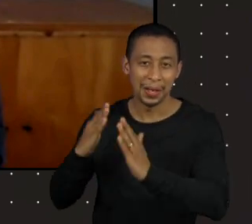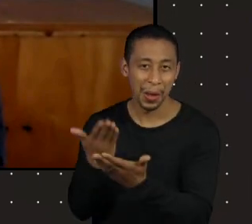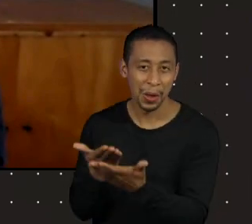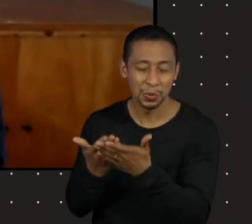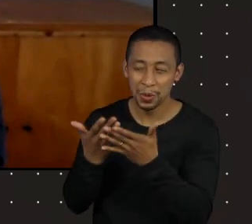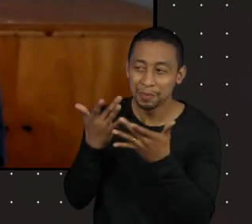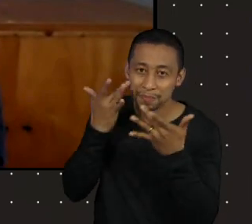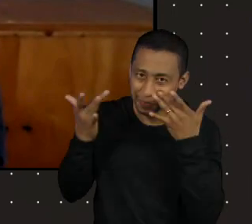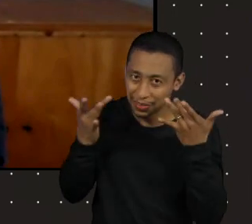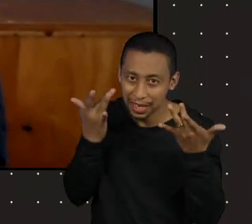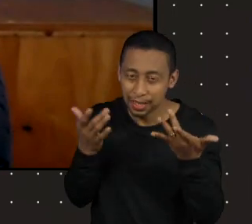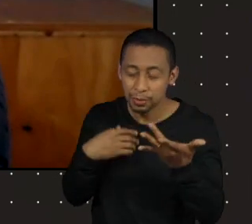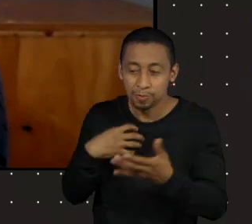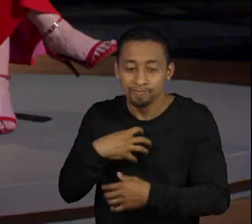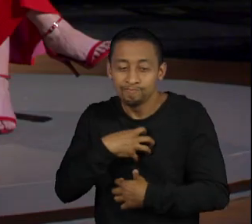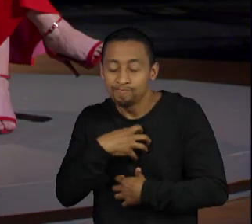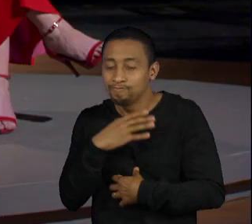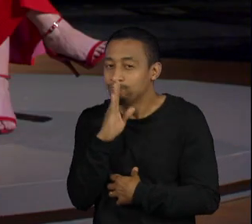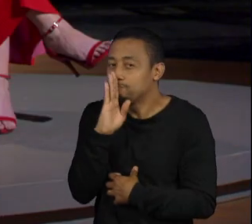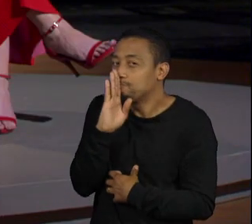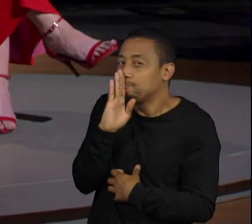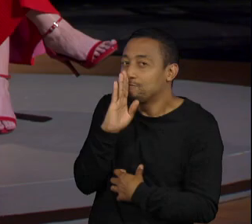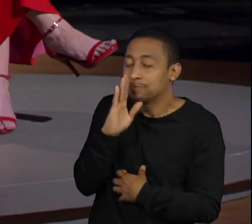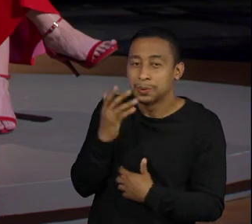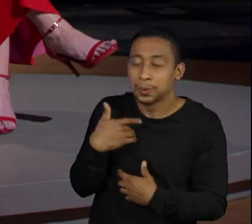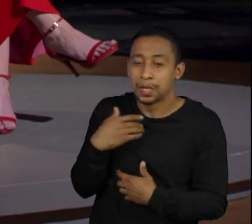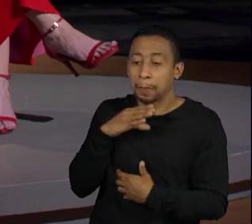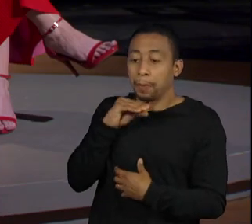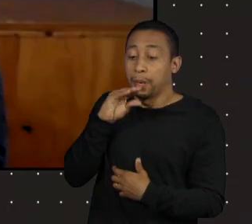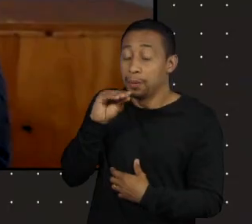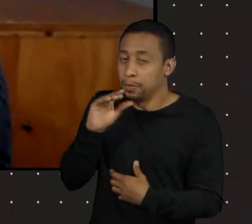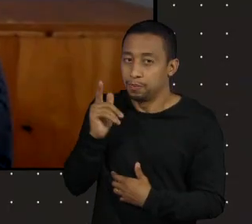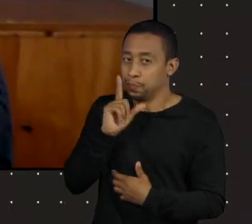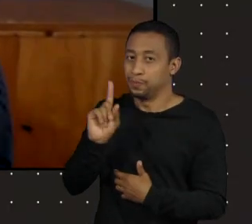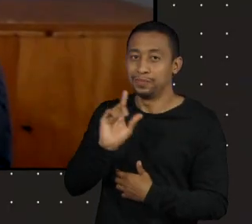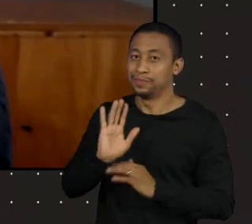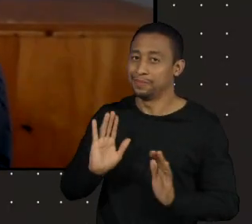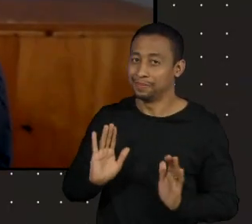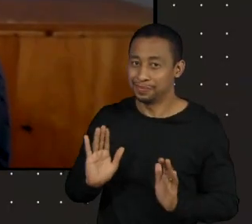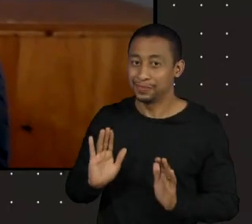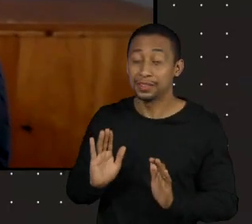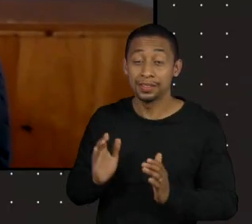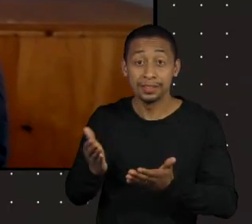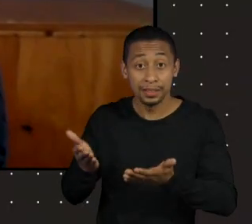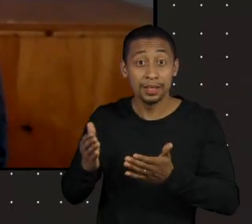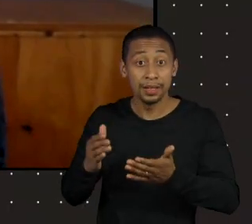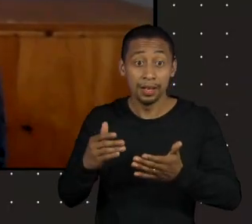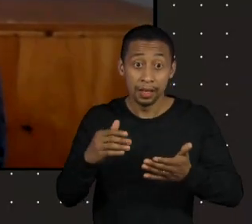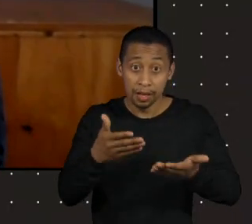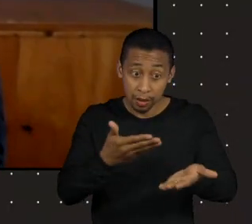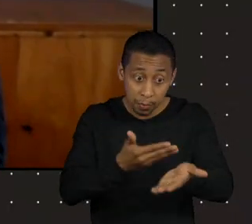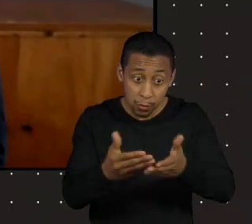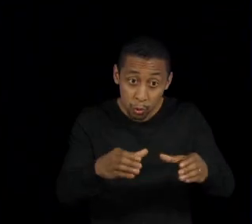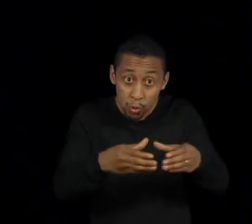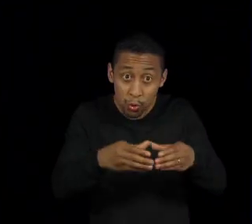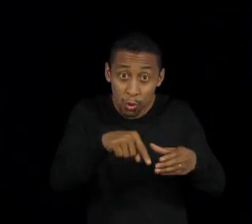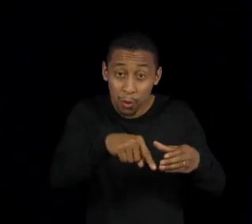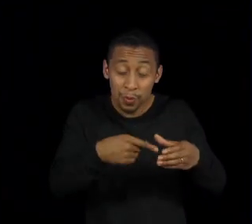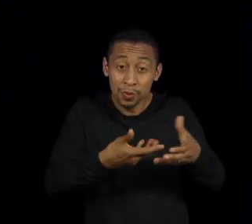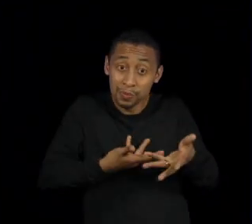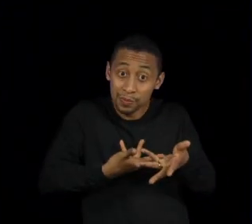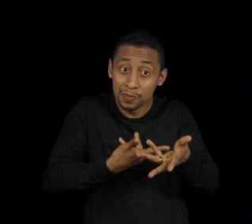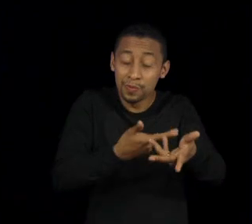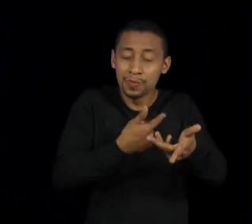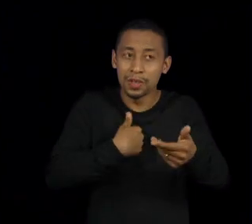sempre muito quieta, eu não conseguia falar muito bem. E no teatro, nesse grupo, foi onde eu fui